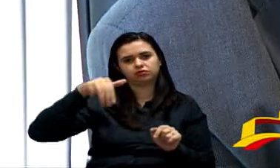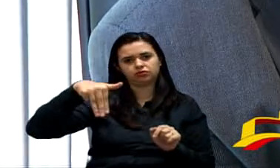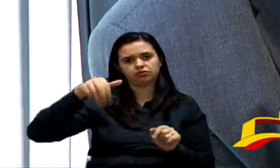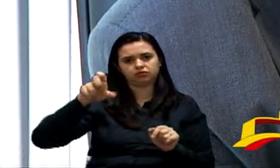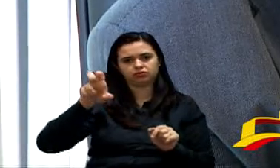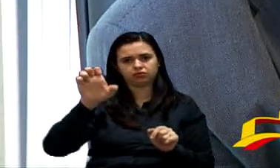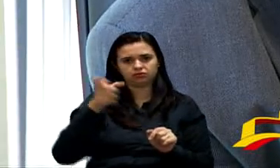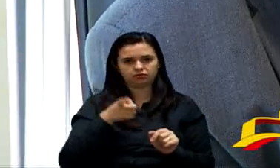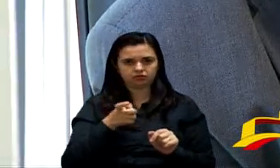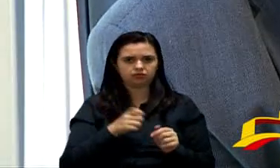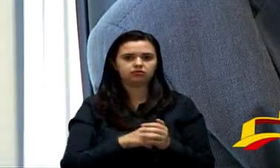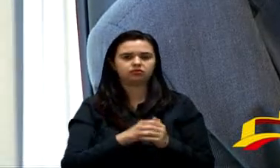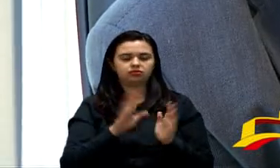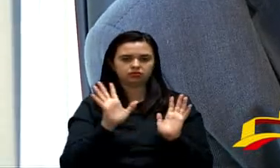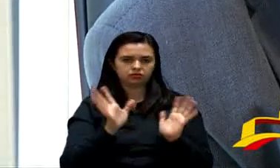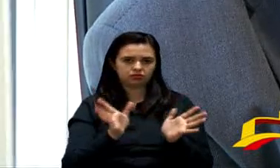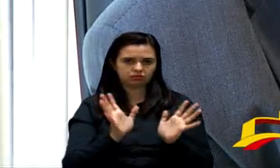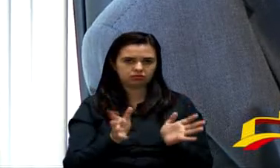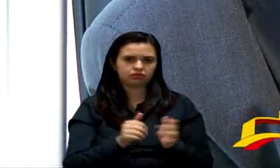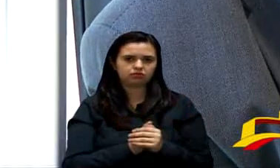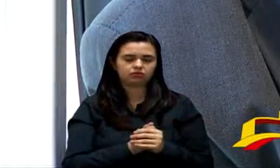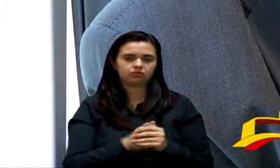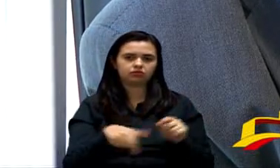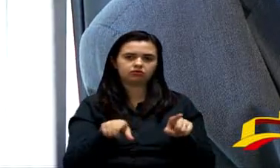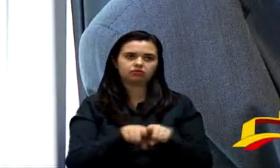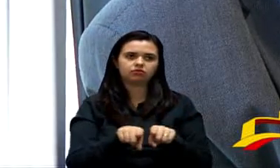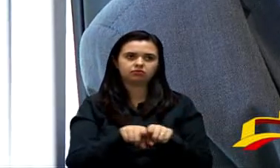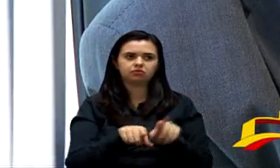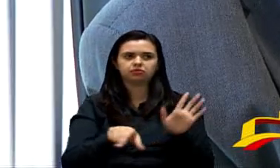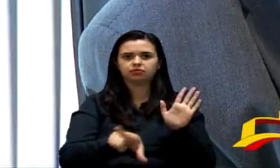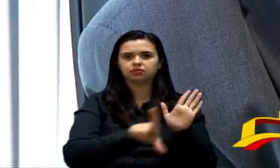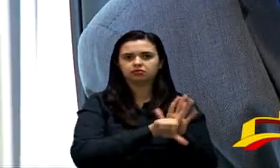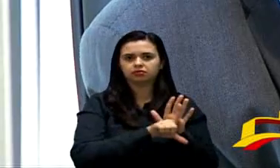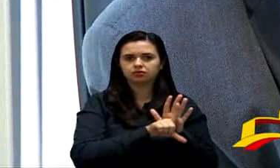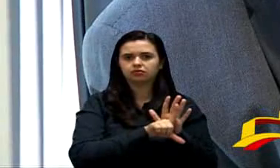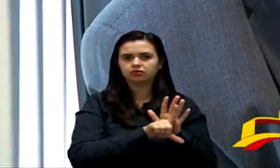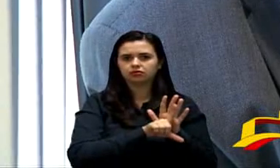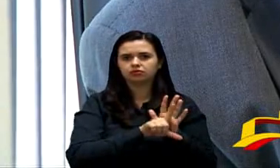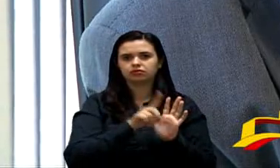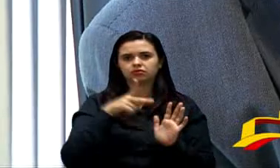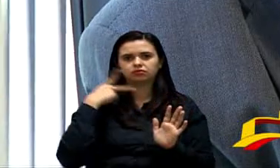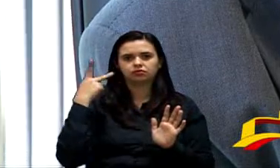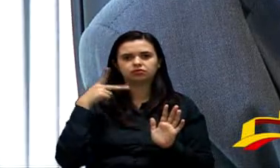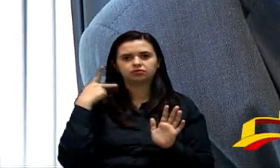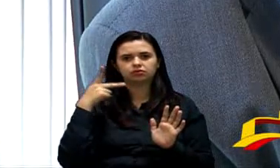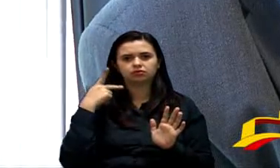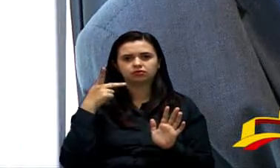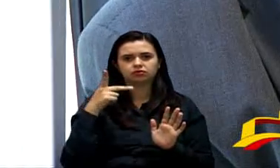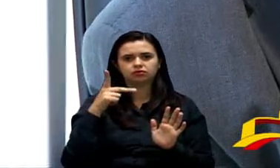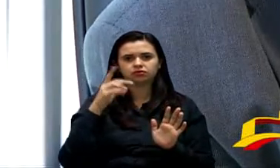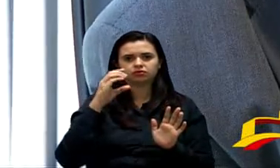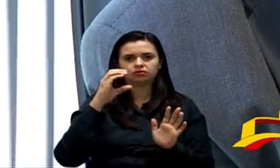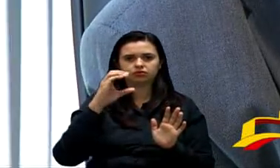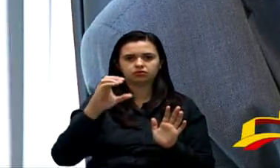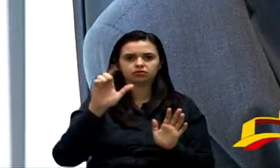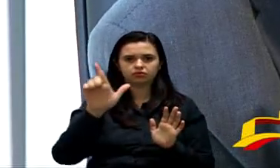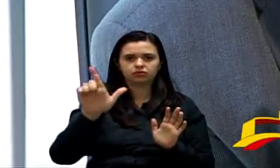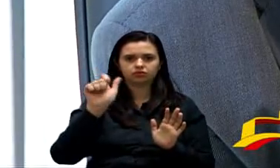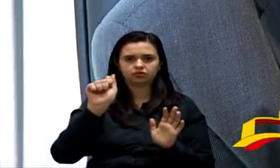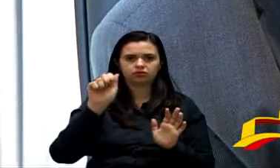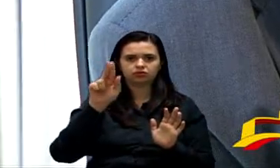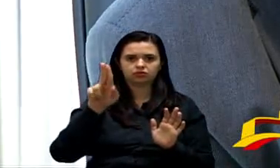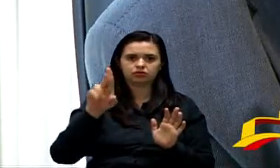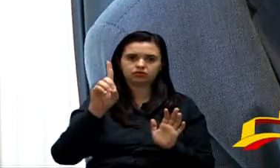legislação de 2010. Depois, uma legislação do ex-vereador, sempre vereador Claudimir José. Esse já veio